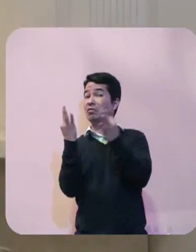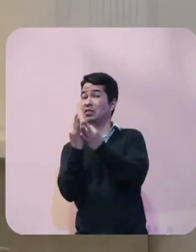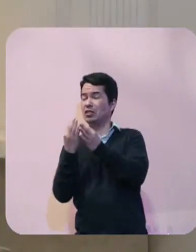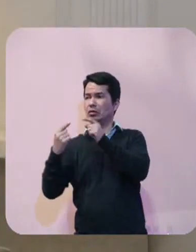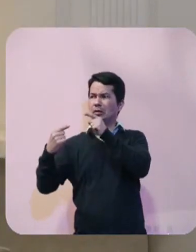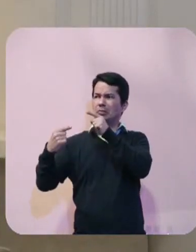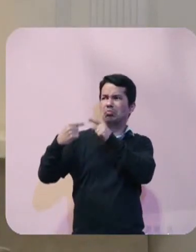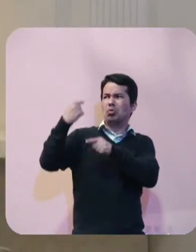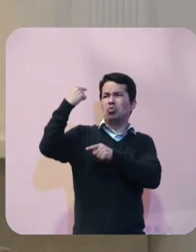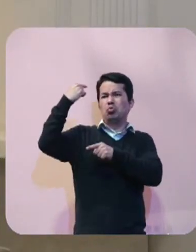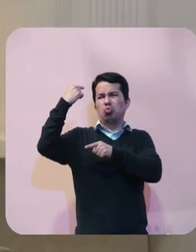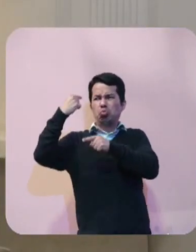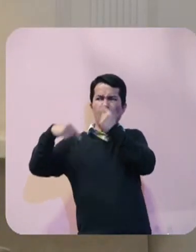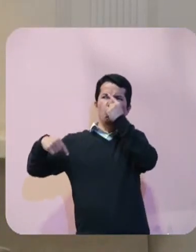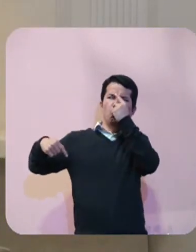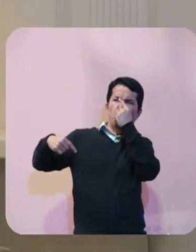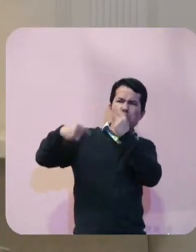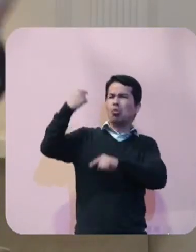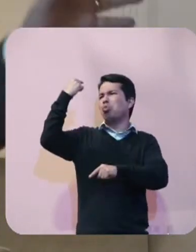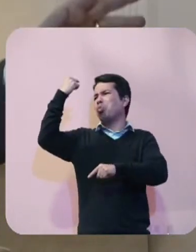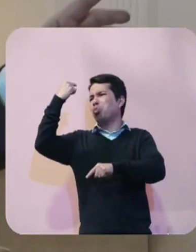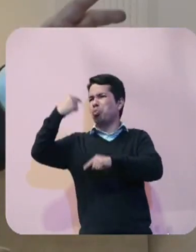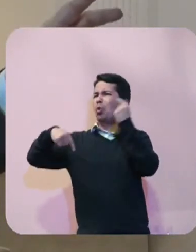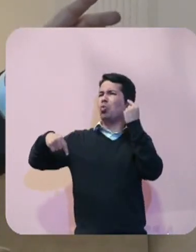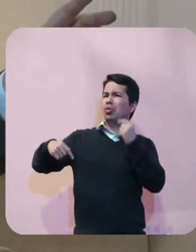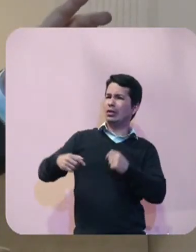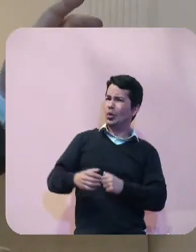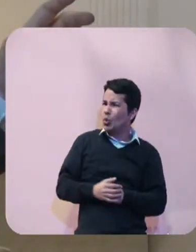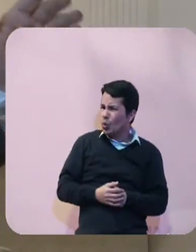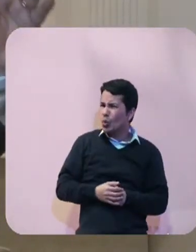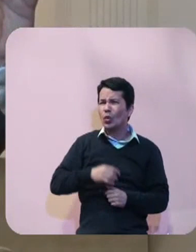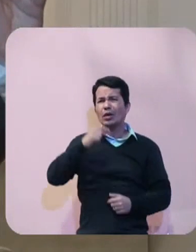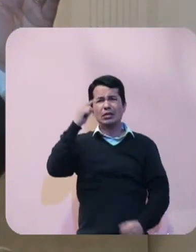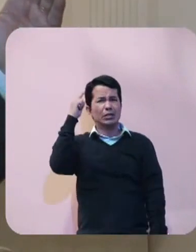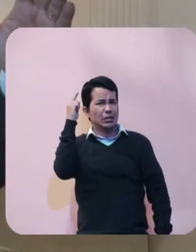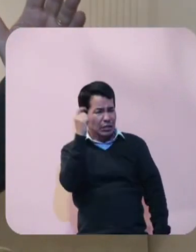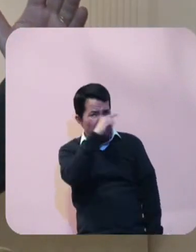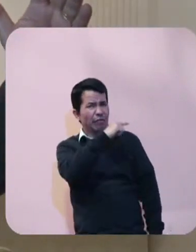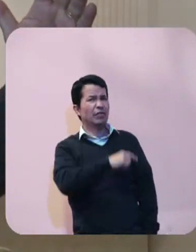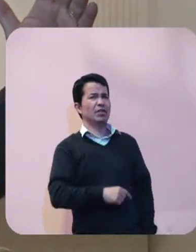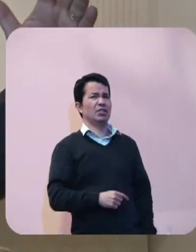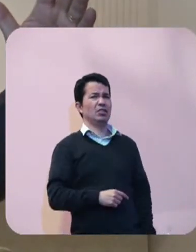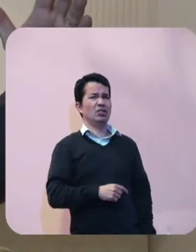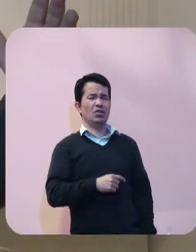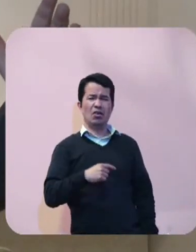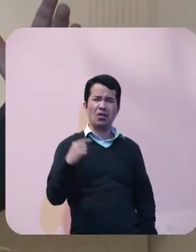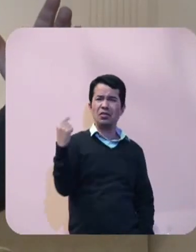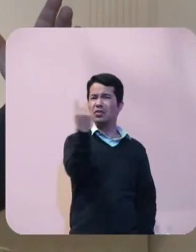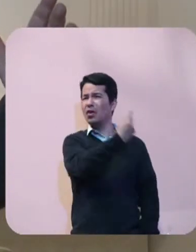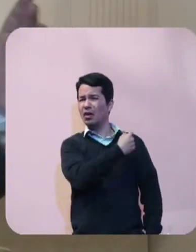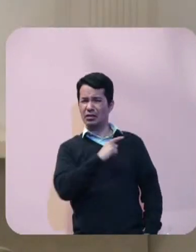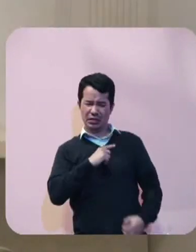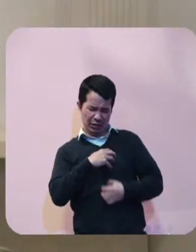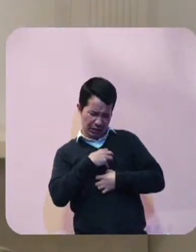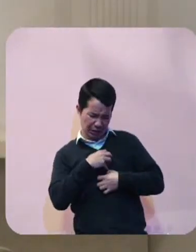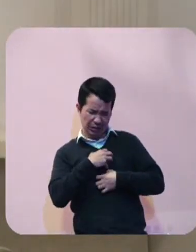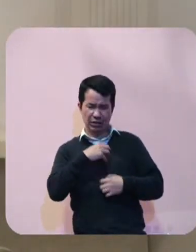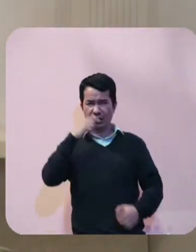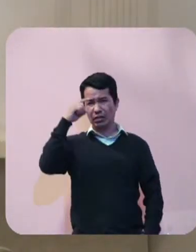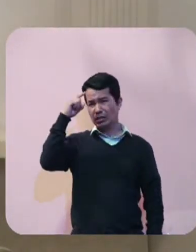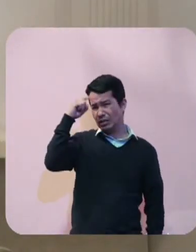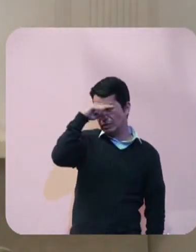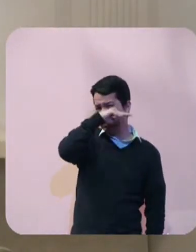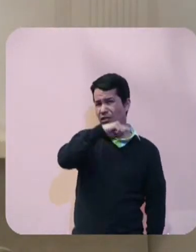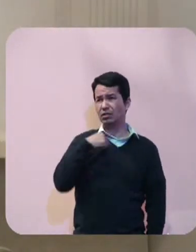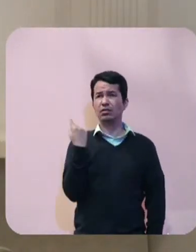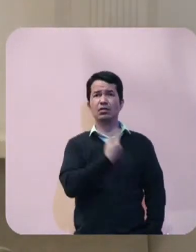visão, divergências de percepção da vida, vai ficando cada vez mais difícil seguir um